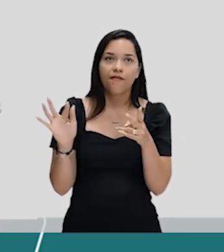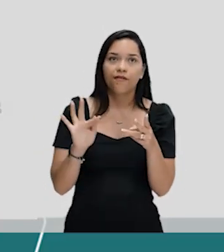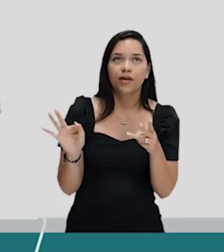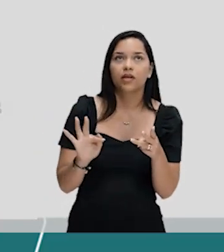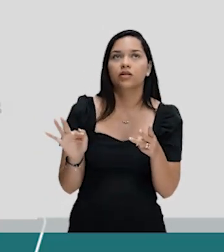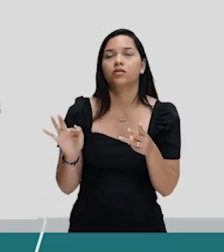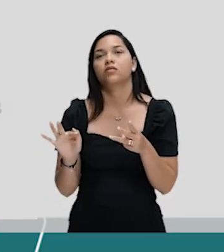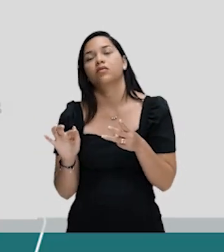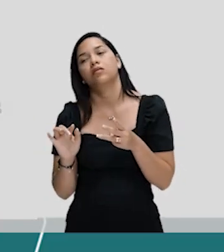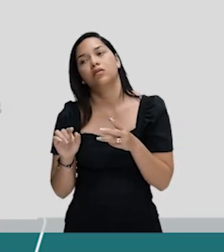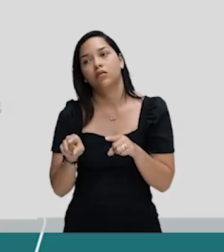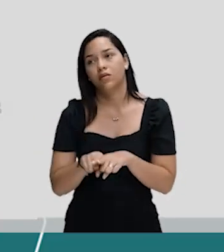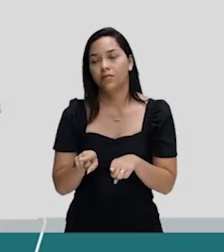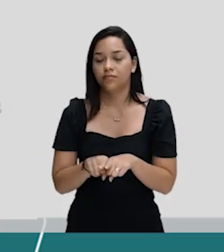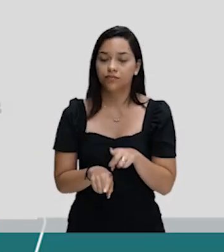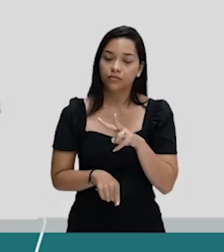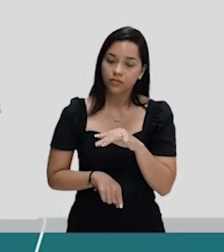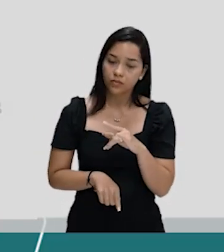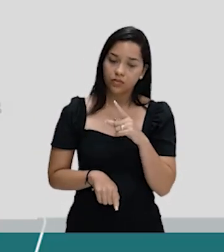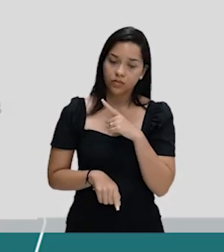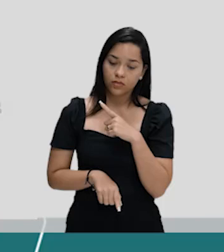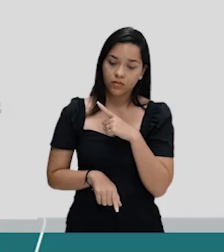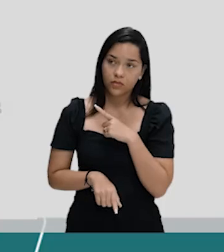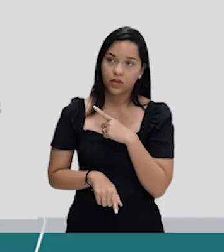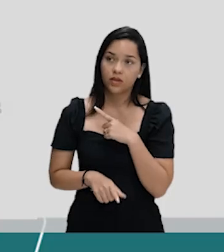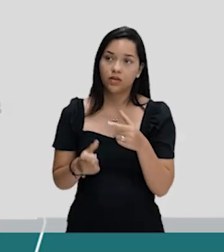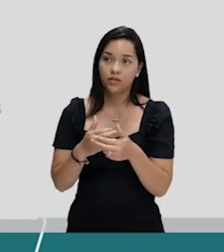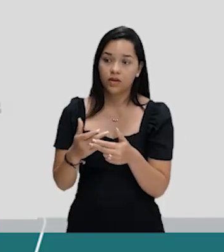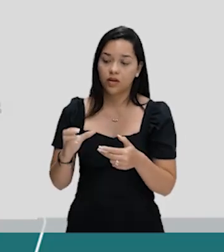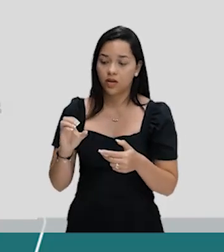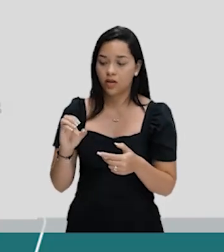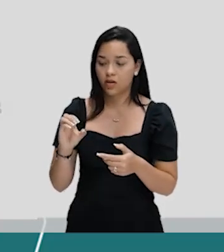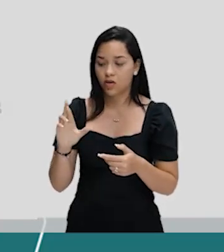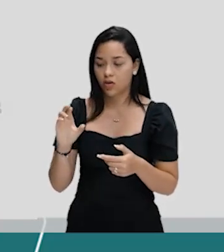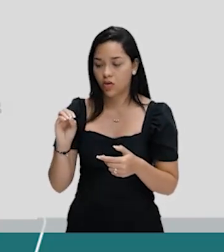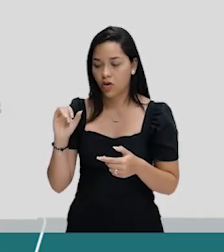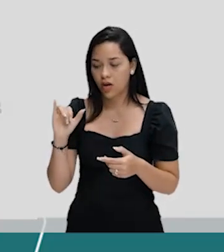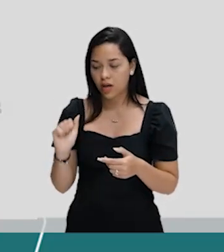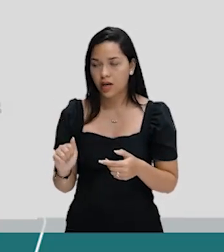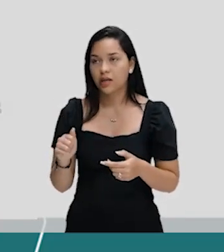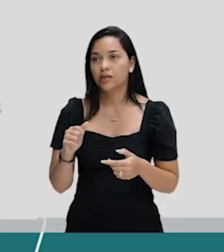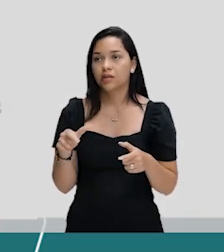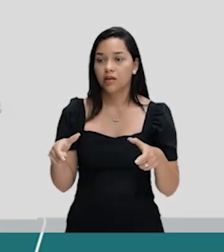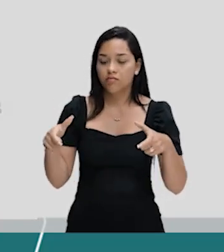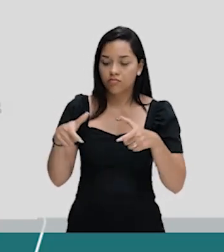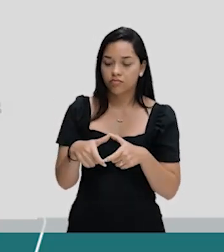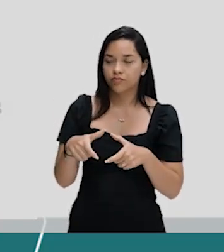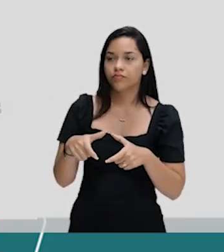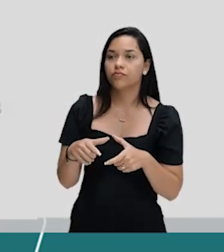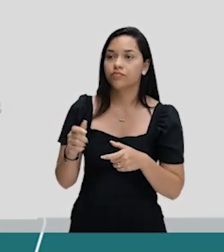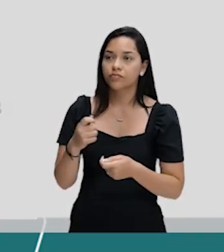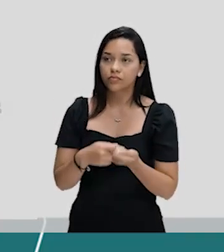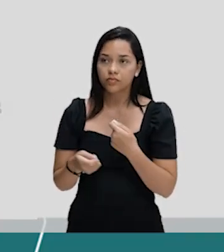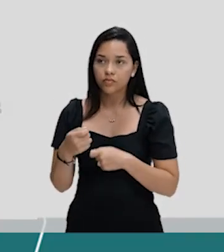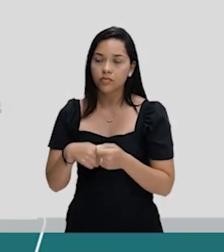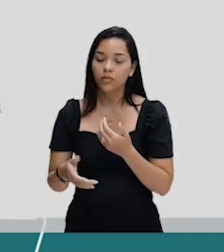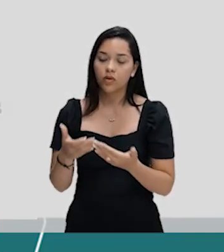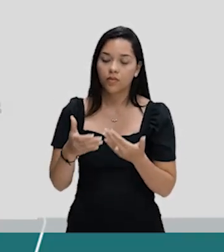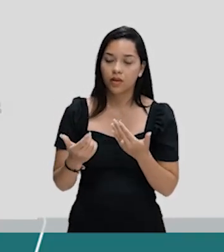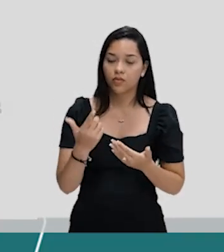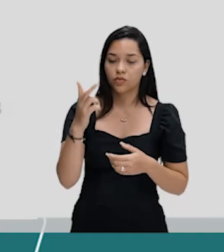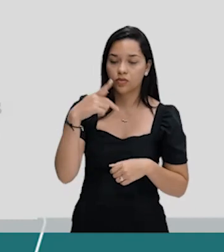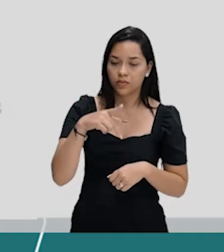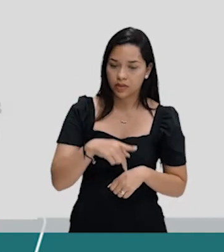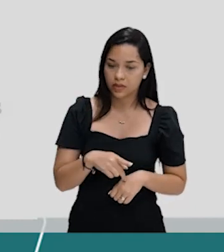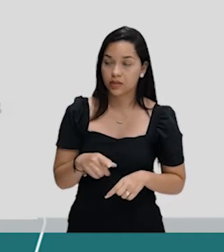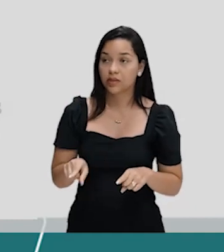França, né, e aí esses países vão acabar dominando, por exemplo, países como a Croácia, né, que vão estar em menor proporção econômica se comparada a esses países,